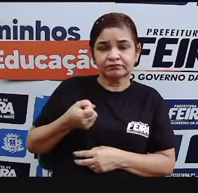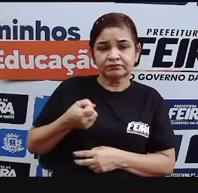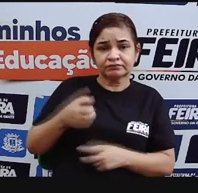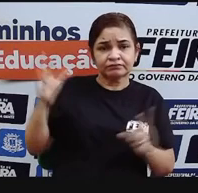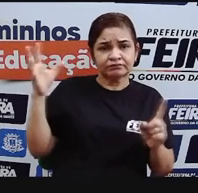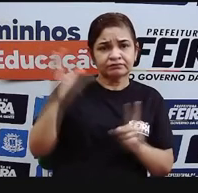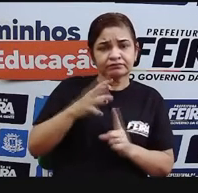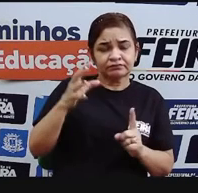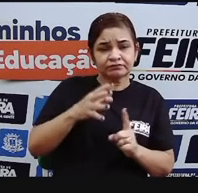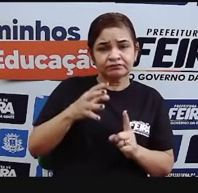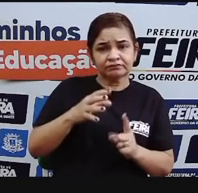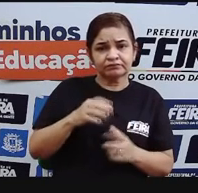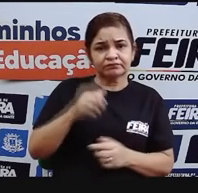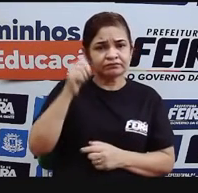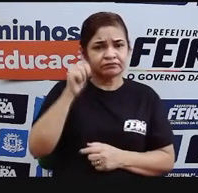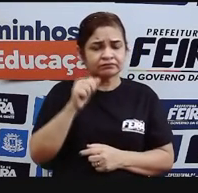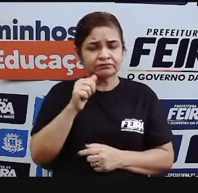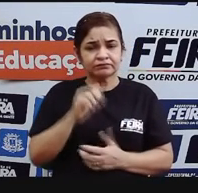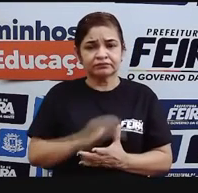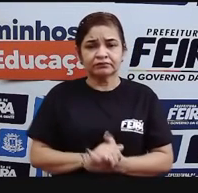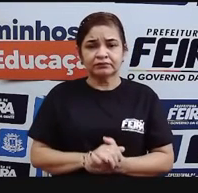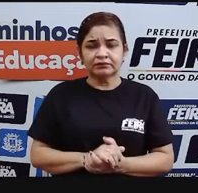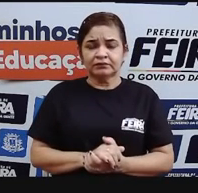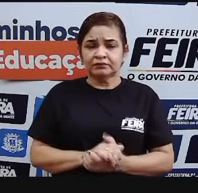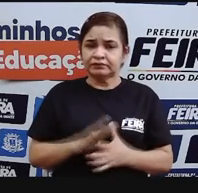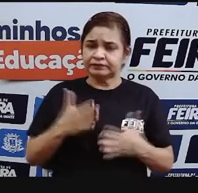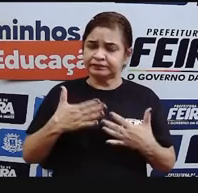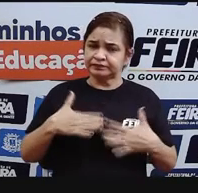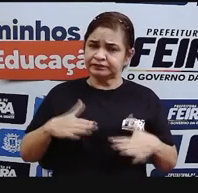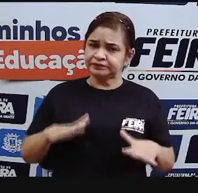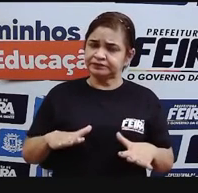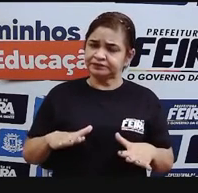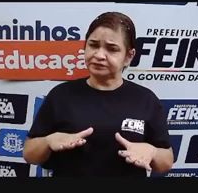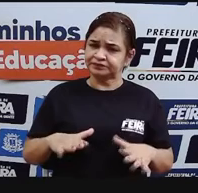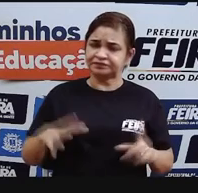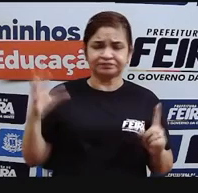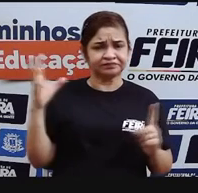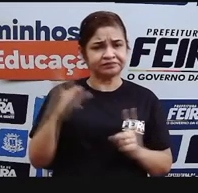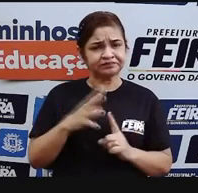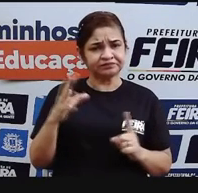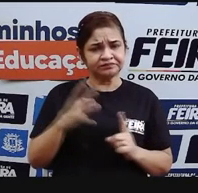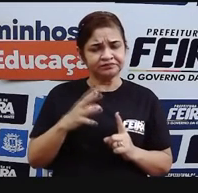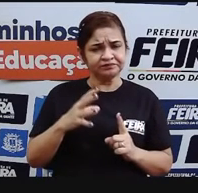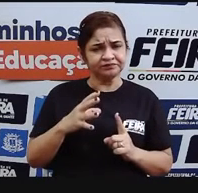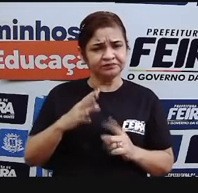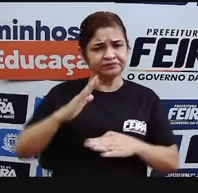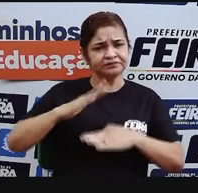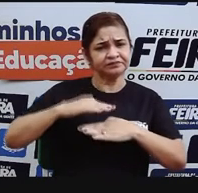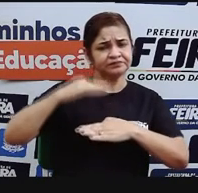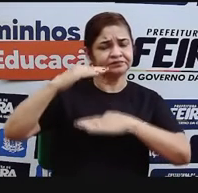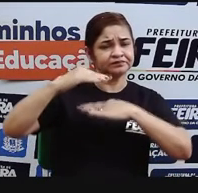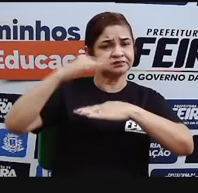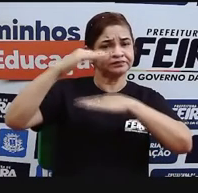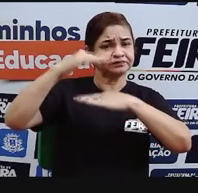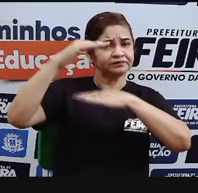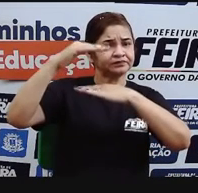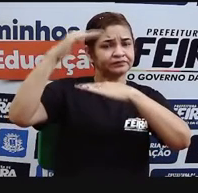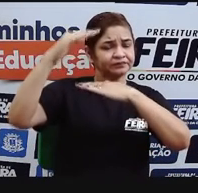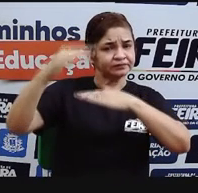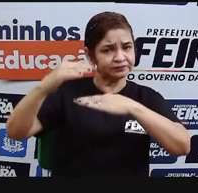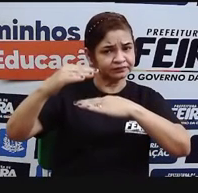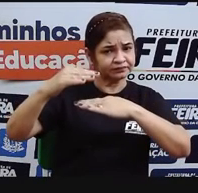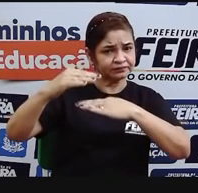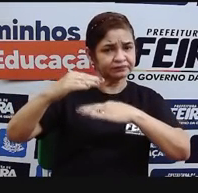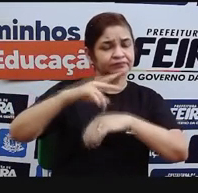mulheres. Calma, professora, a senhora quer dizer que a violência contra as mulheres vem aumentando no nosso país e no